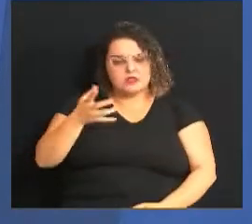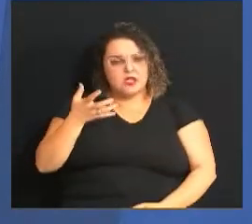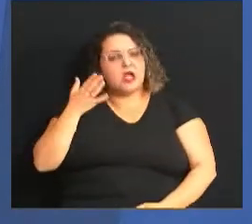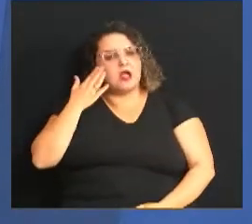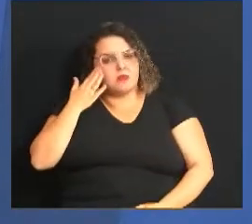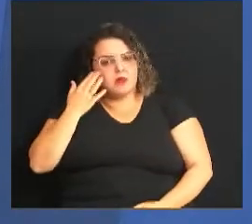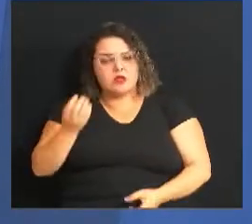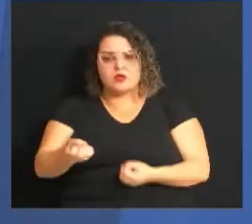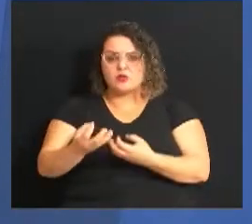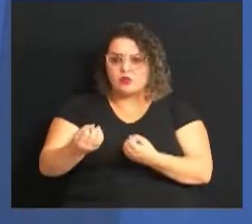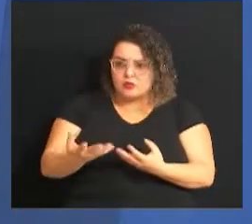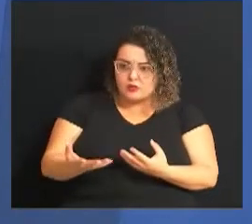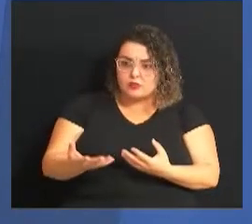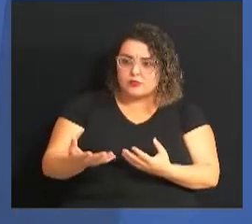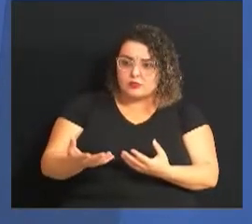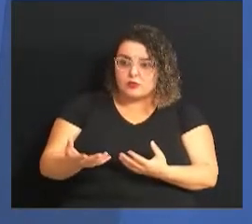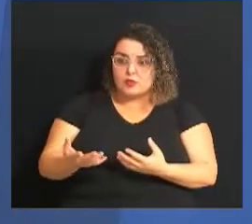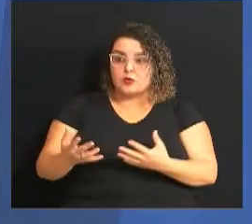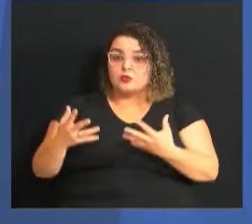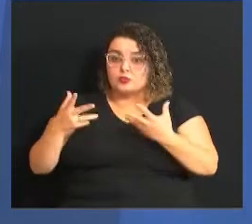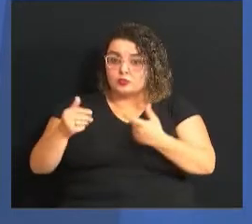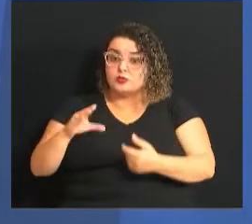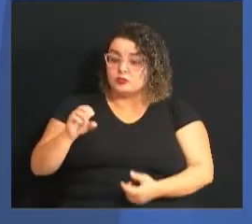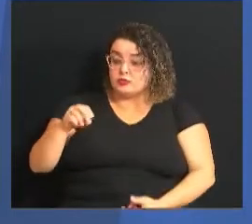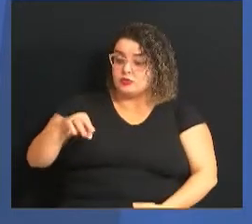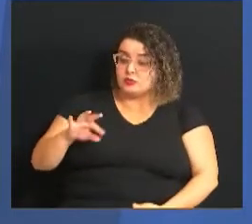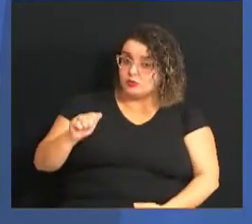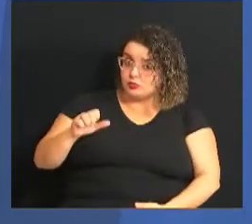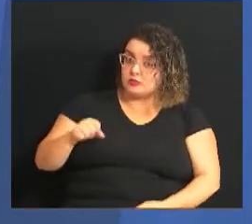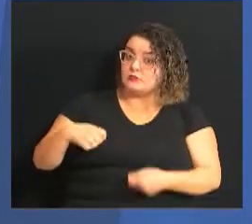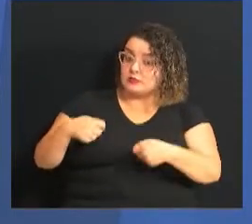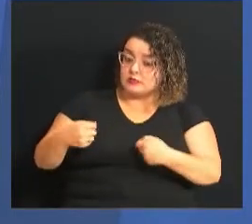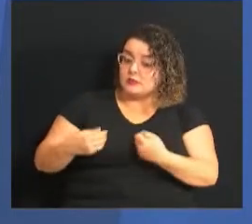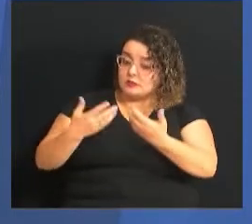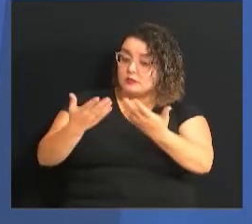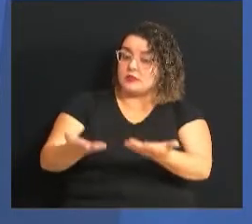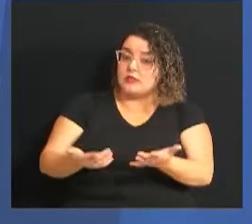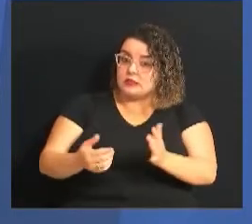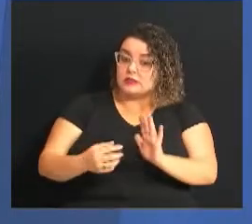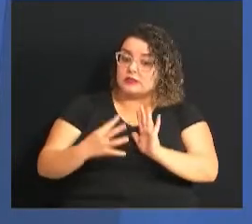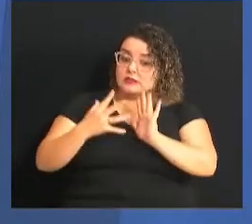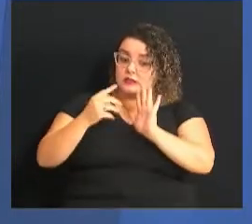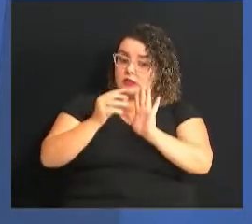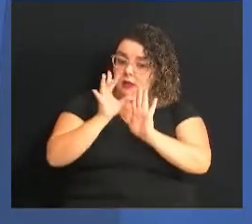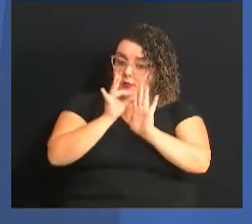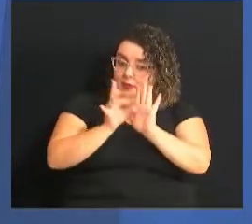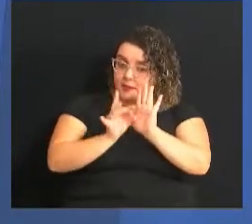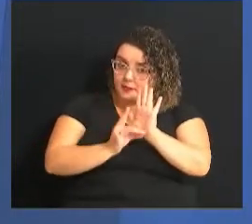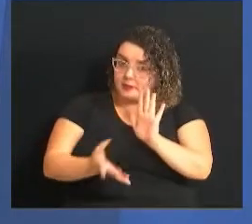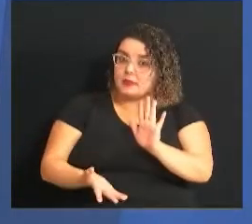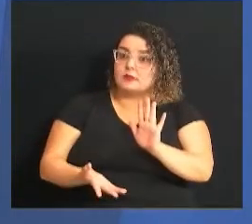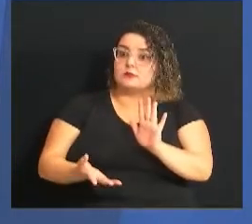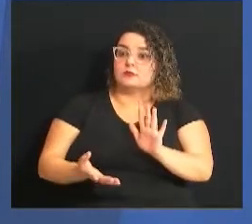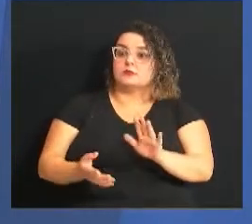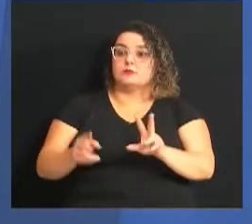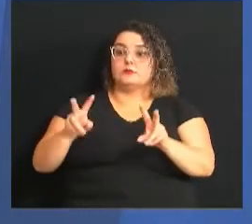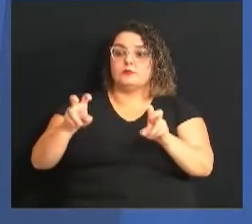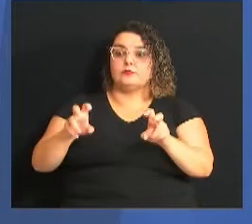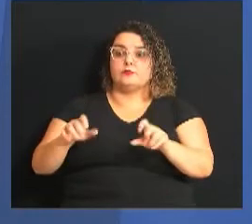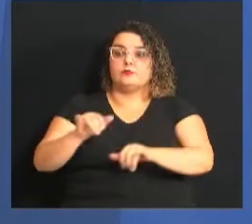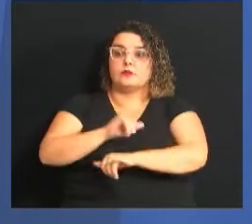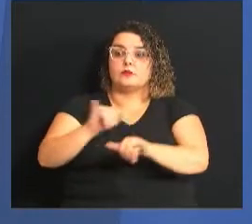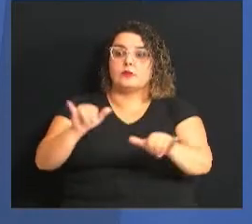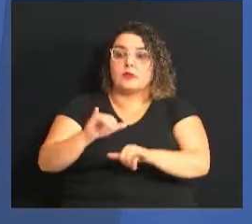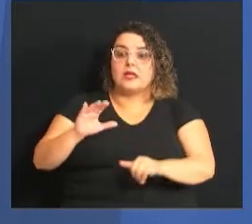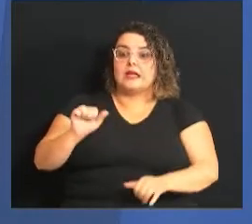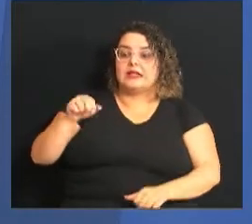informações por dentro das contas, porque eles têm que fazer a prestação de contas. Tudo isso agora existe num chamado Divulga Cande